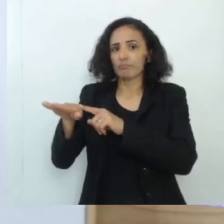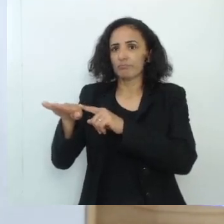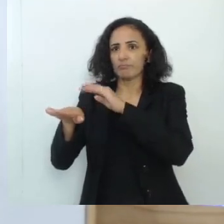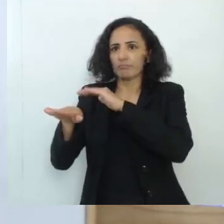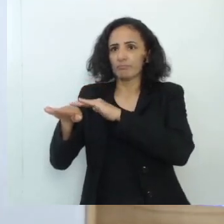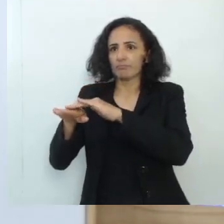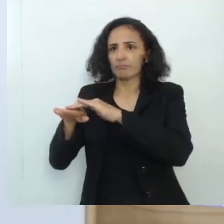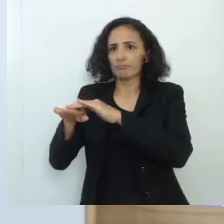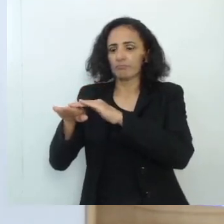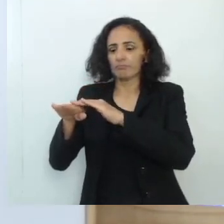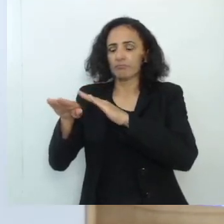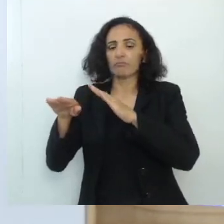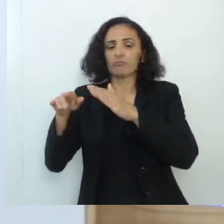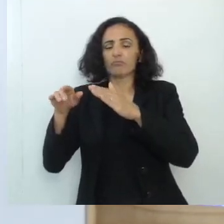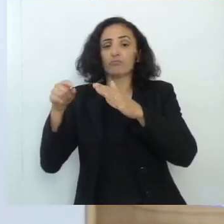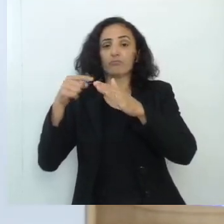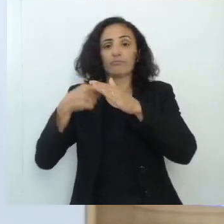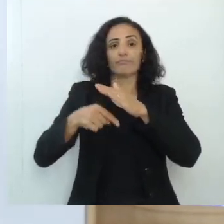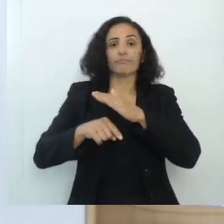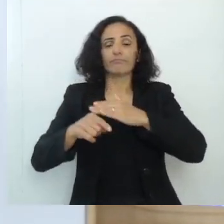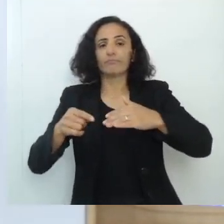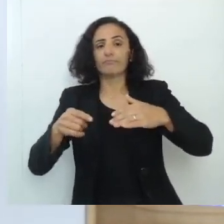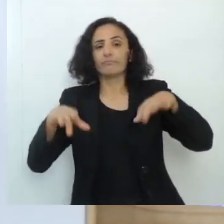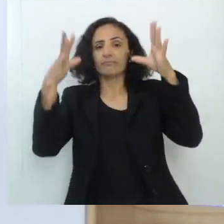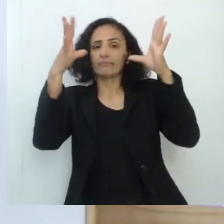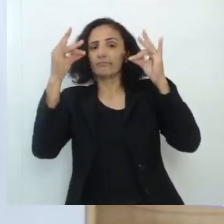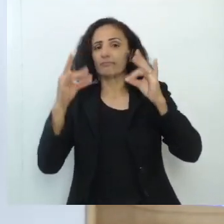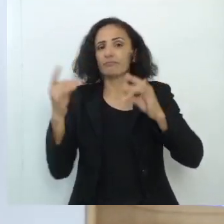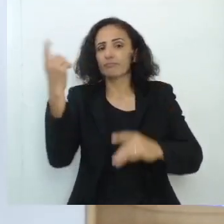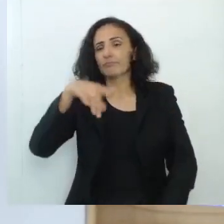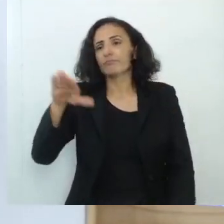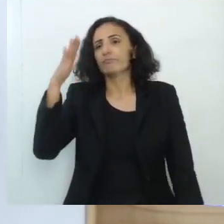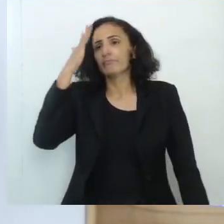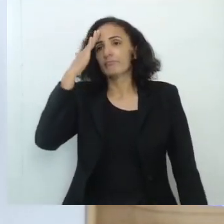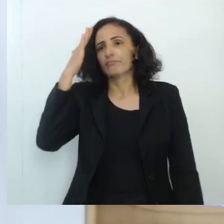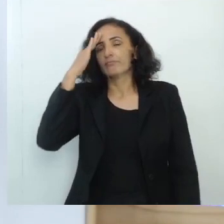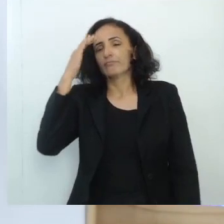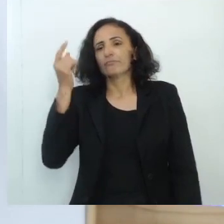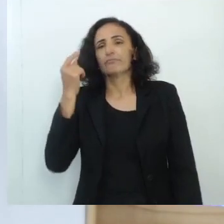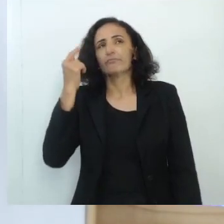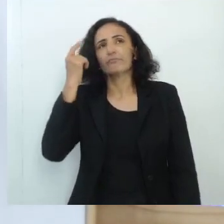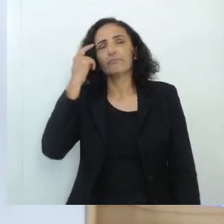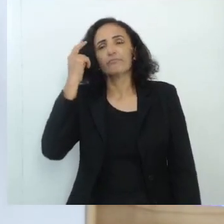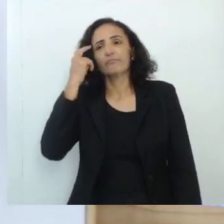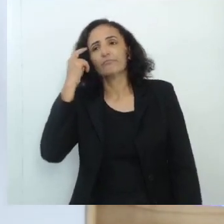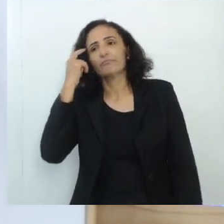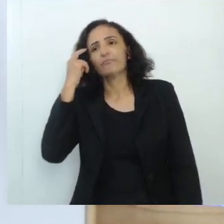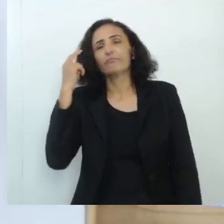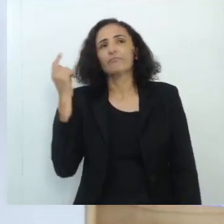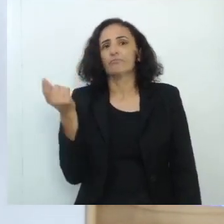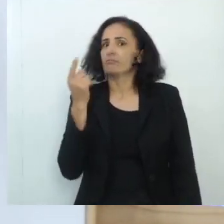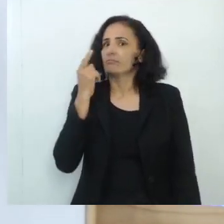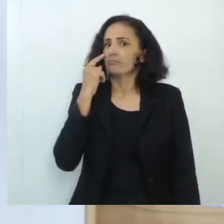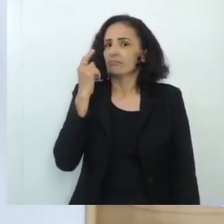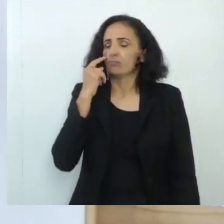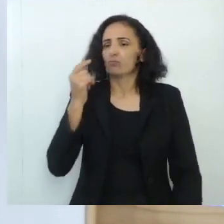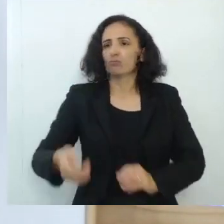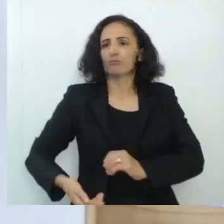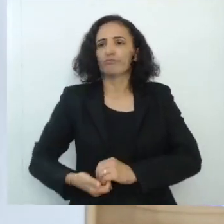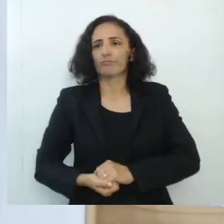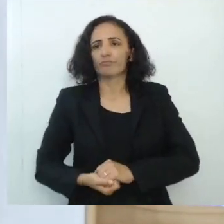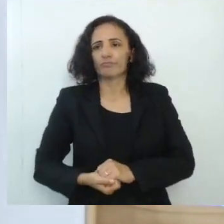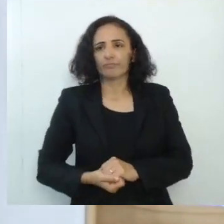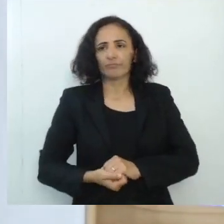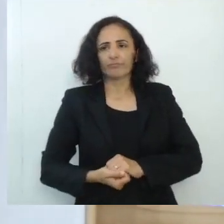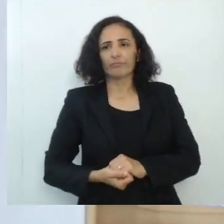é subterrânea. E essa partezinha aqui é uma parte que nós vamos chamar de, se liga,